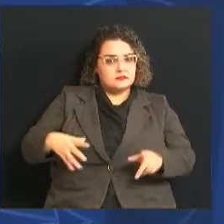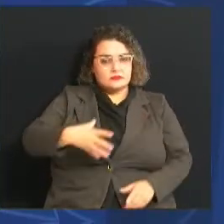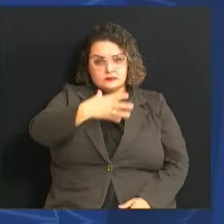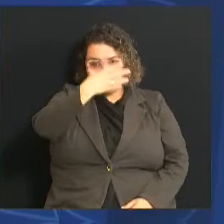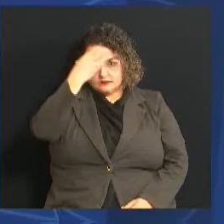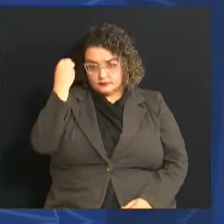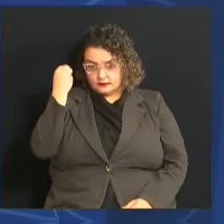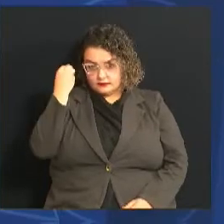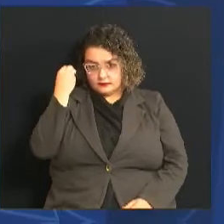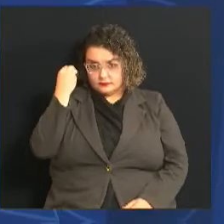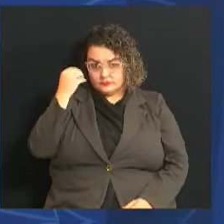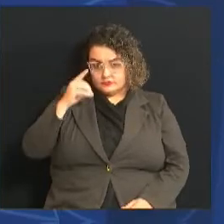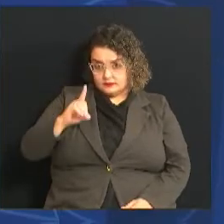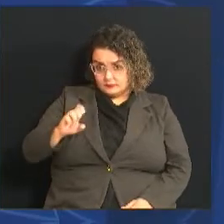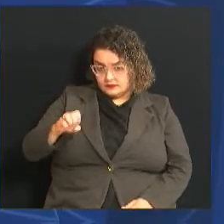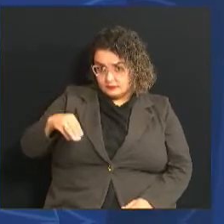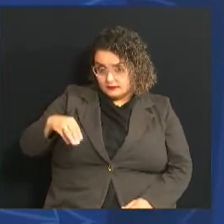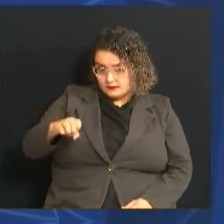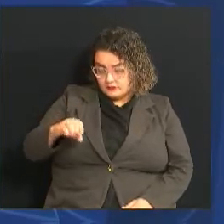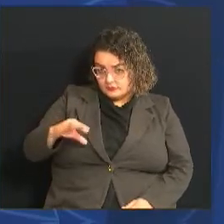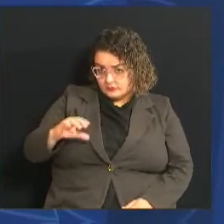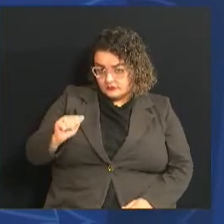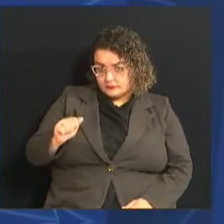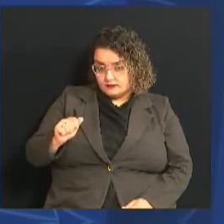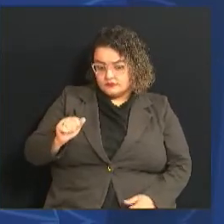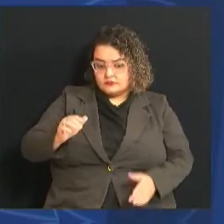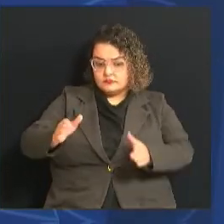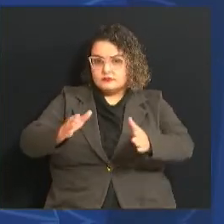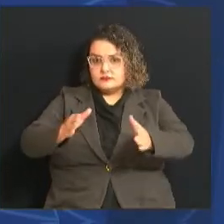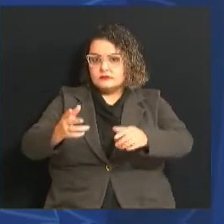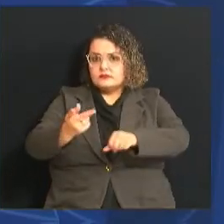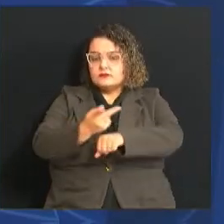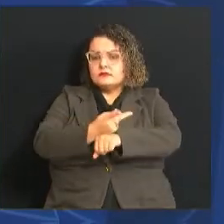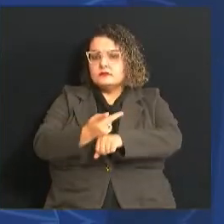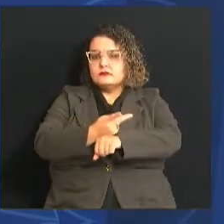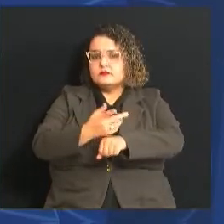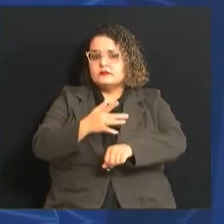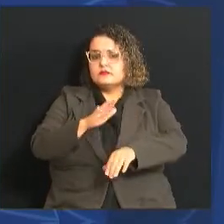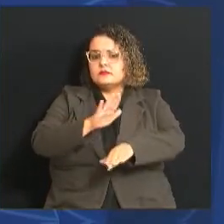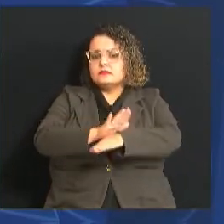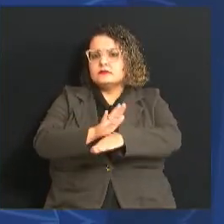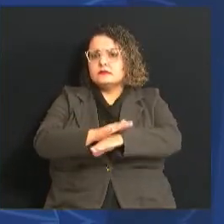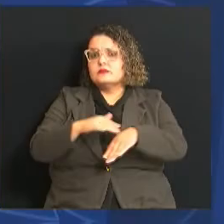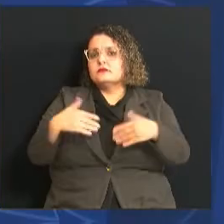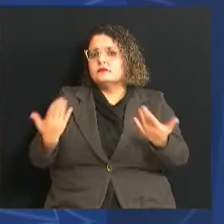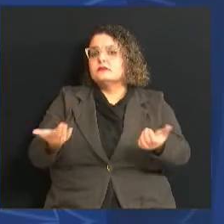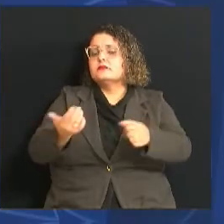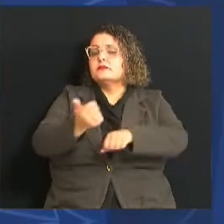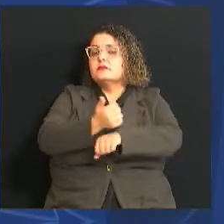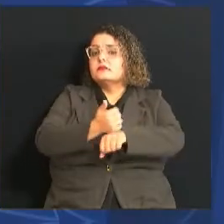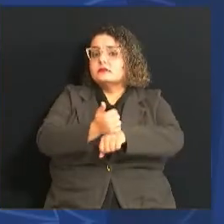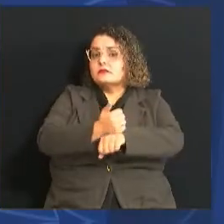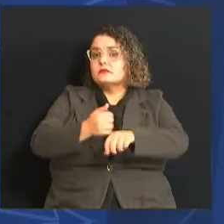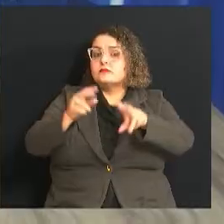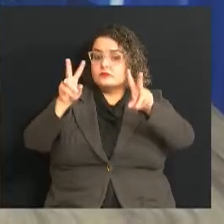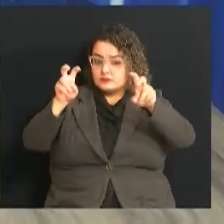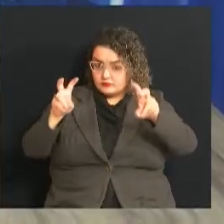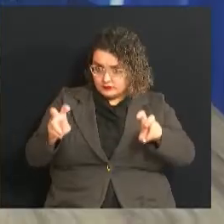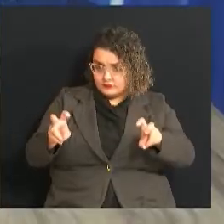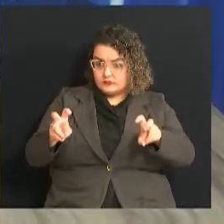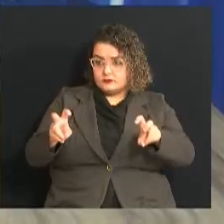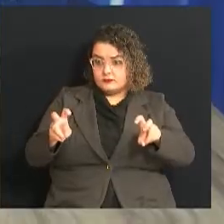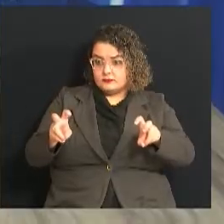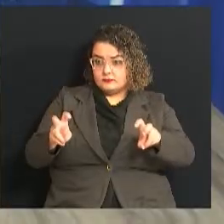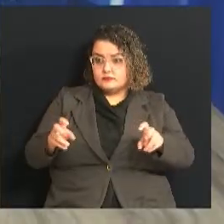e demência? E o momento de procurar ajuda? Qual o profissional? Sobre estes assuntos,